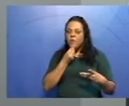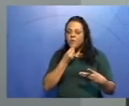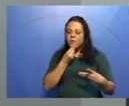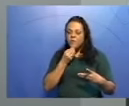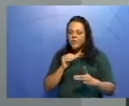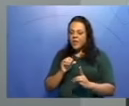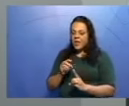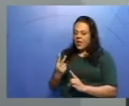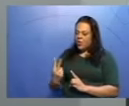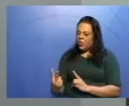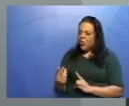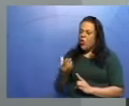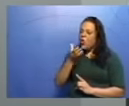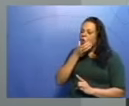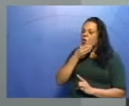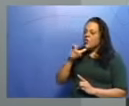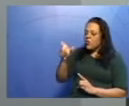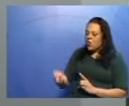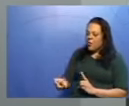uma característica